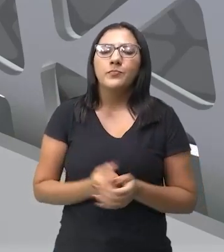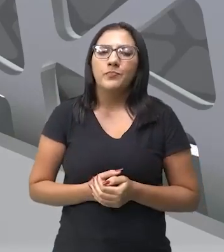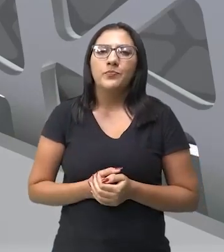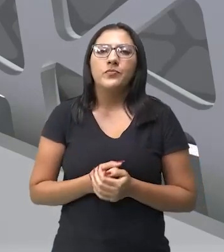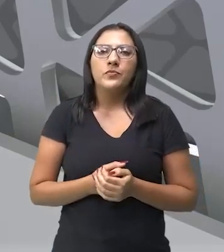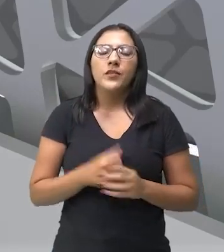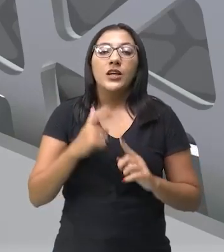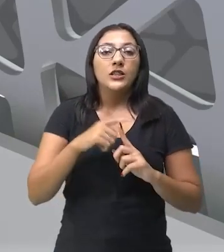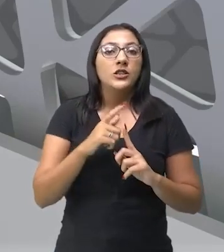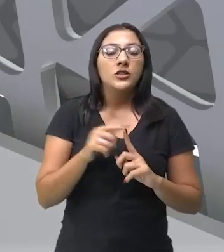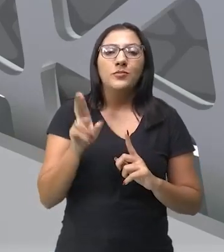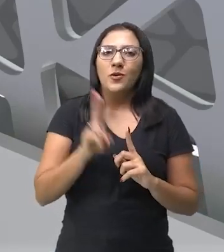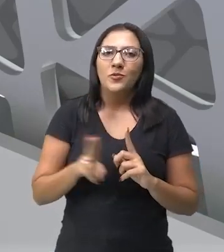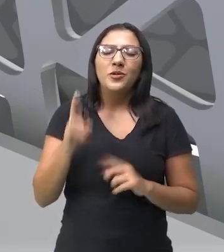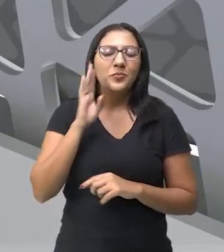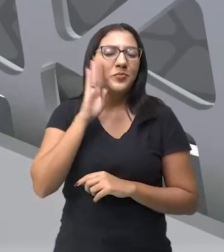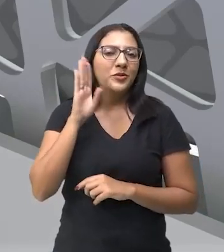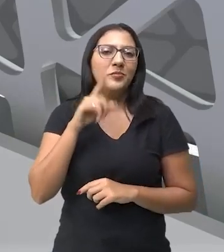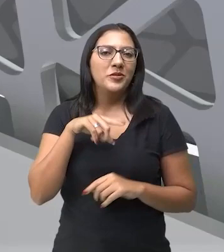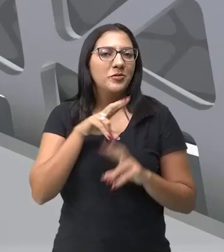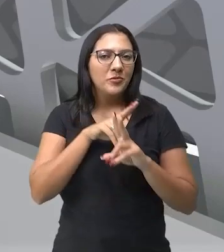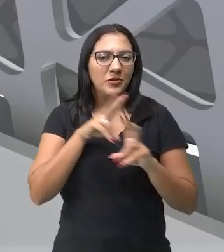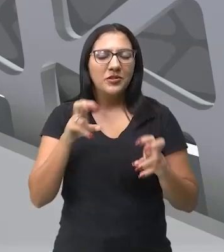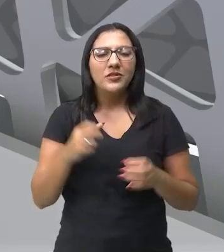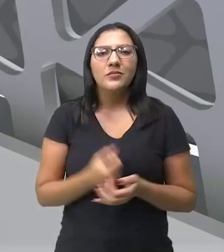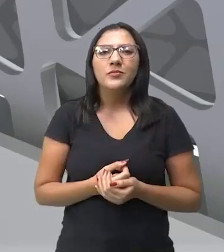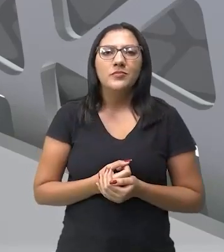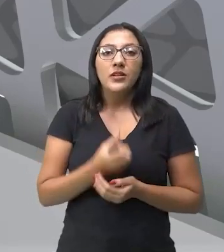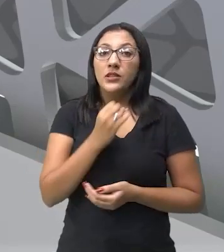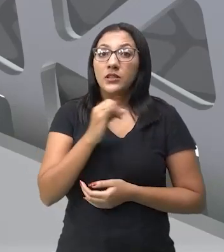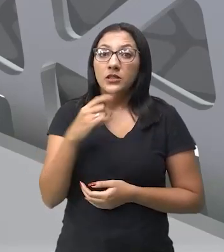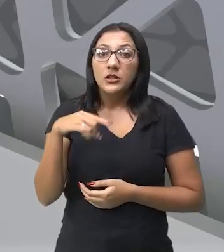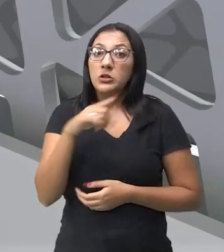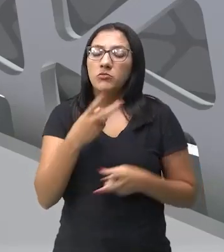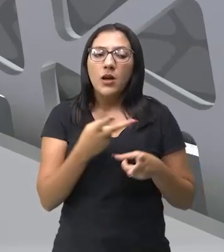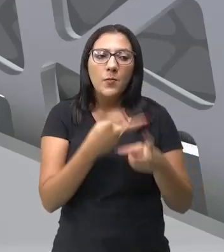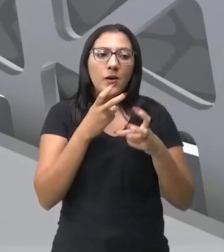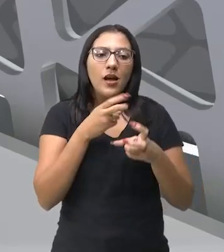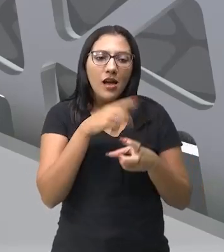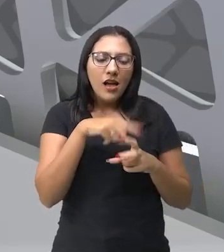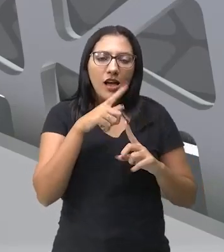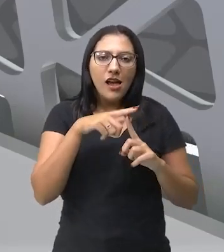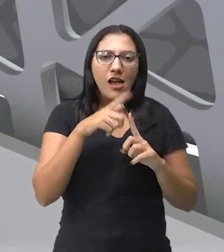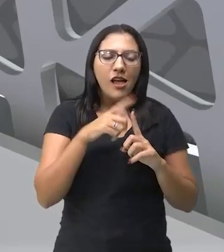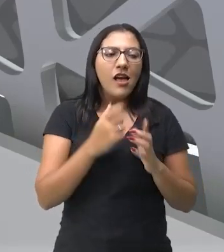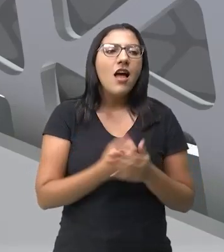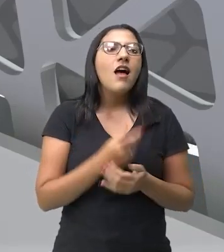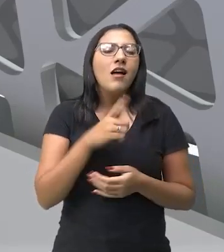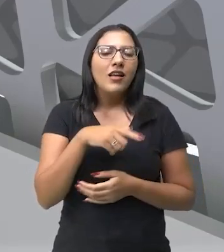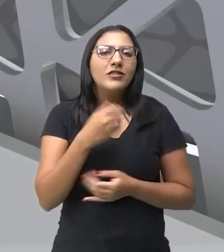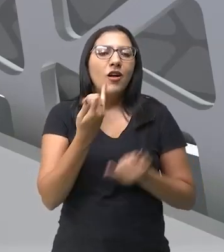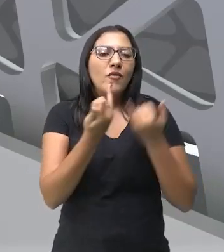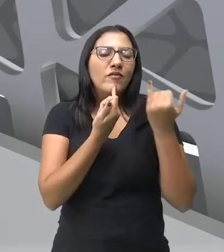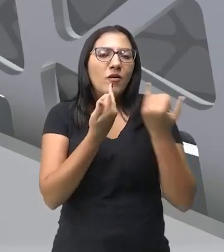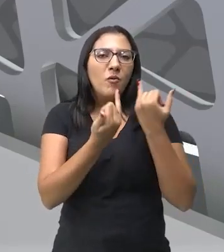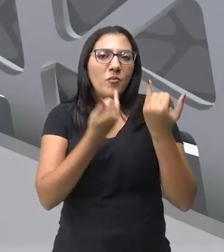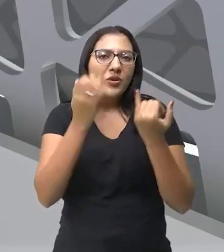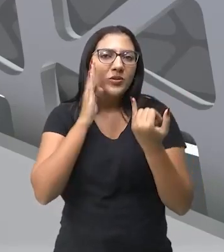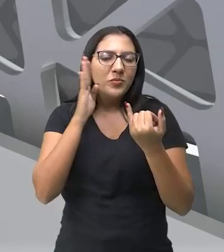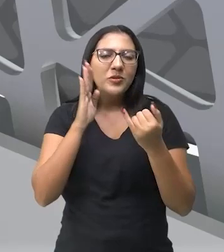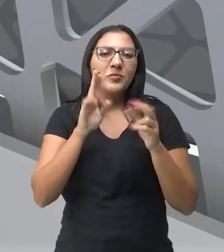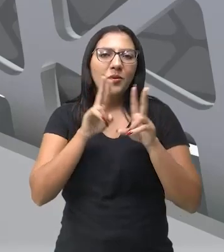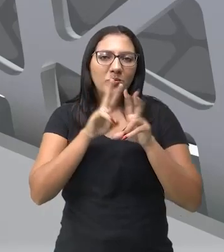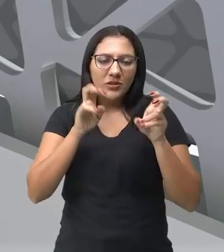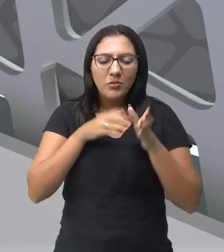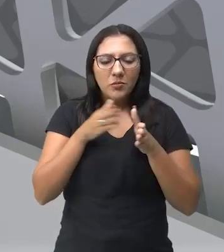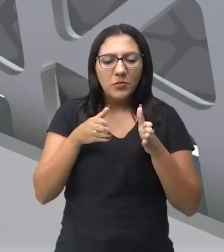de gráfico é muito utilizado para isso. Então, quando estiverem diante desse tipo de gráfico, já sabem, É uma informação que vai